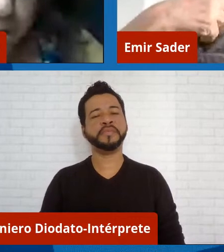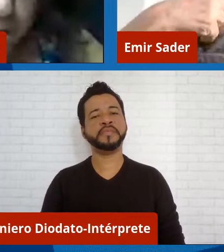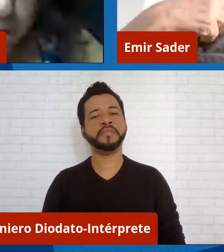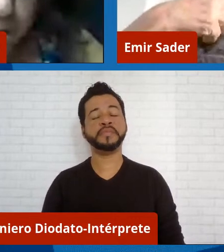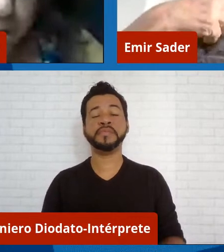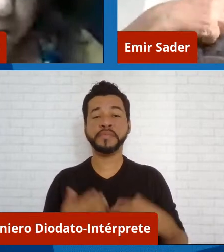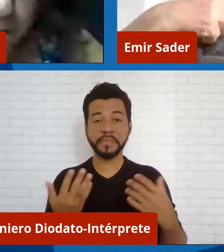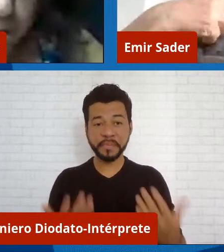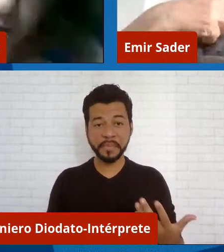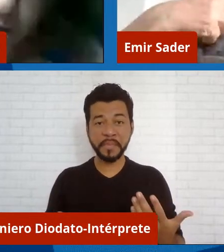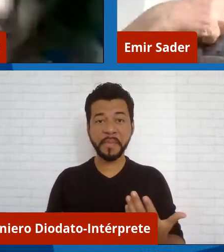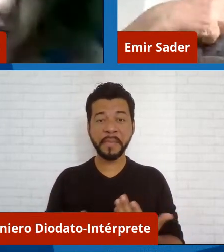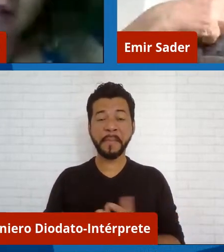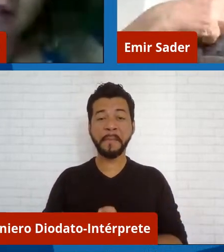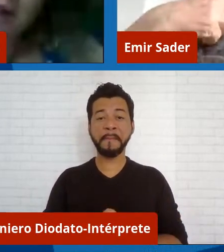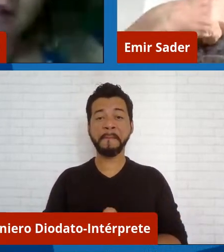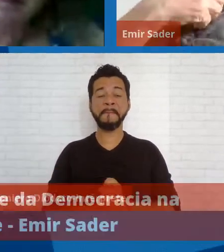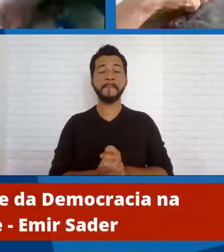Faço uma exposição, né?